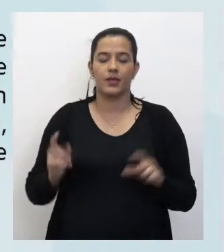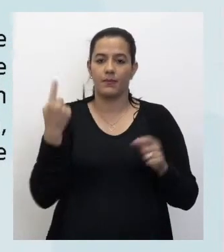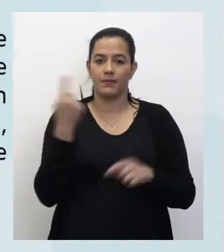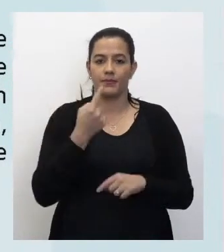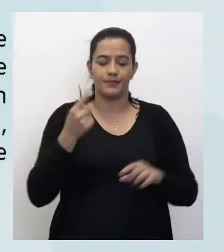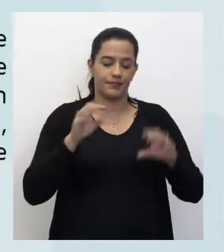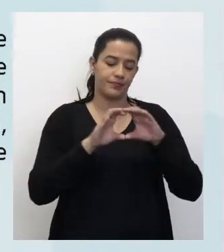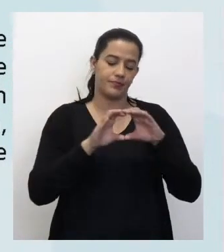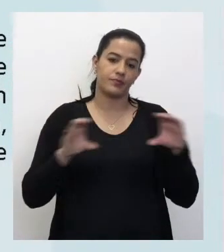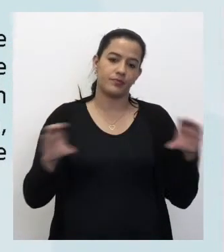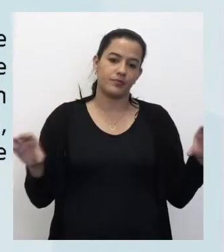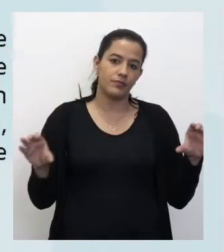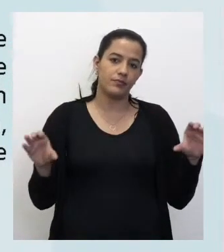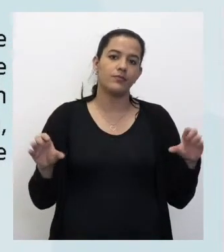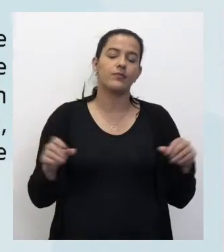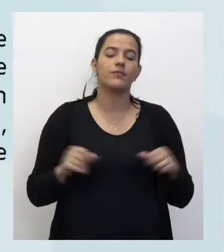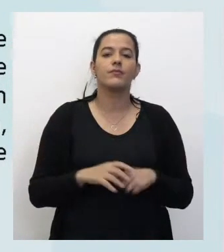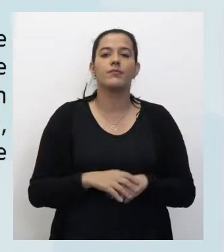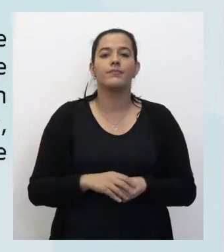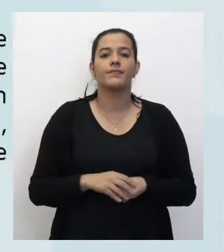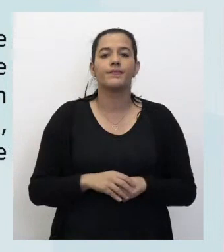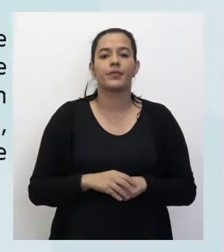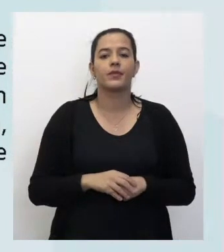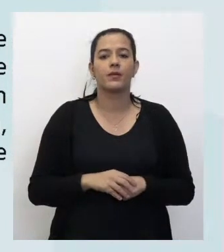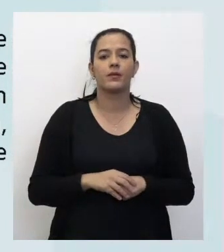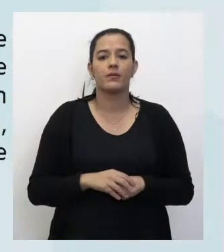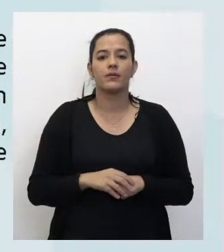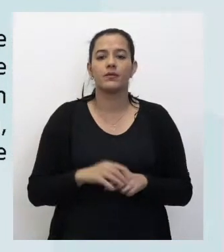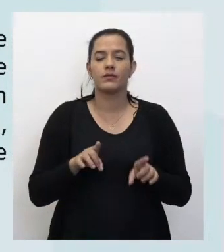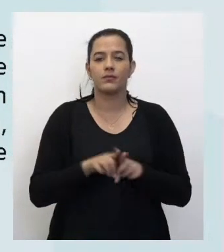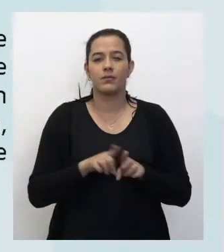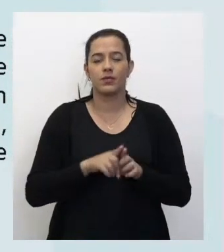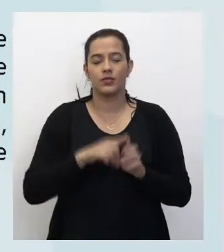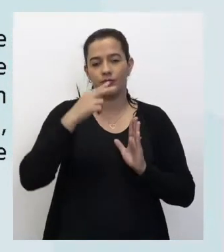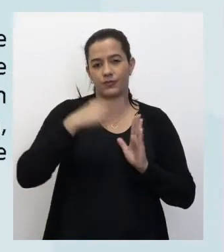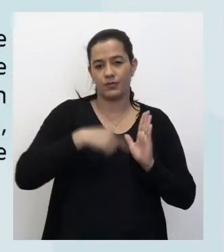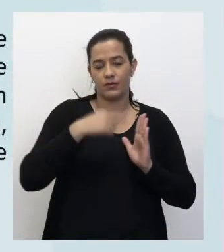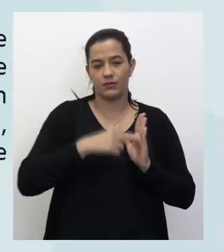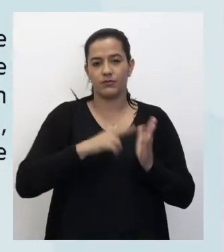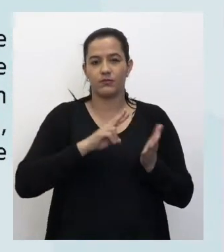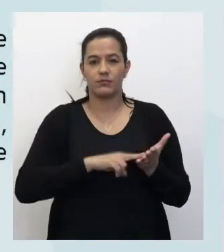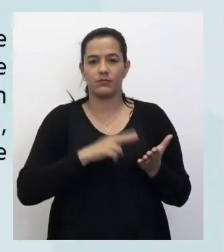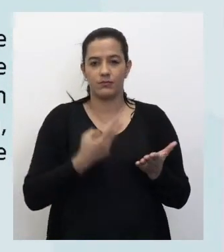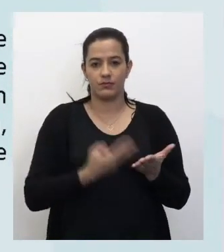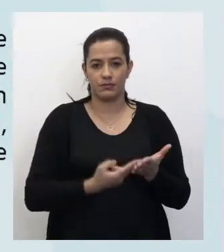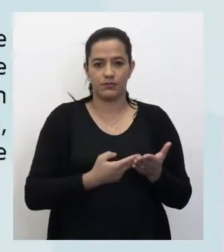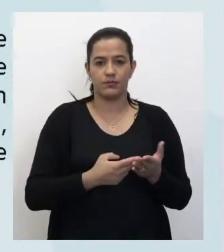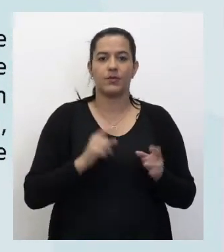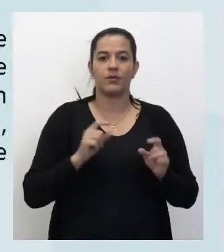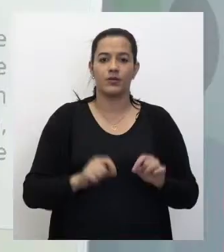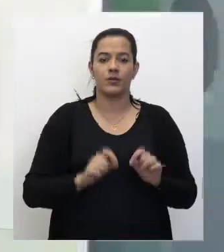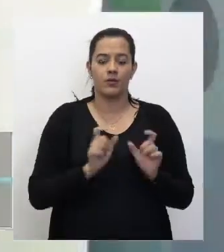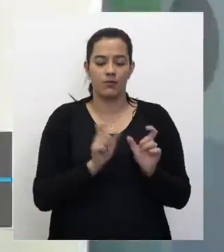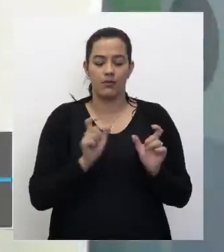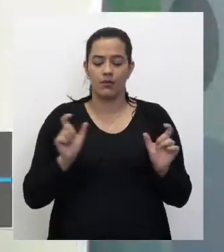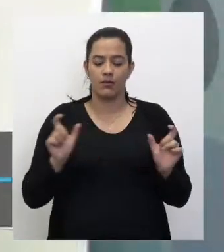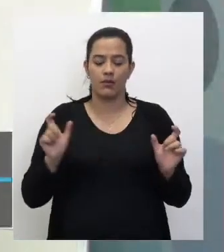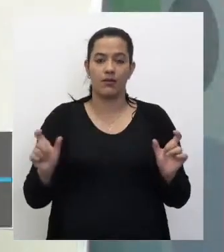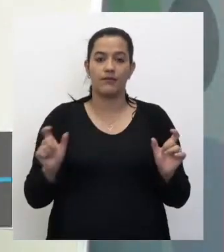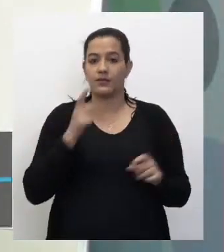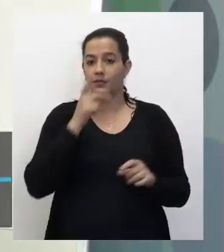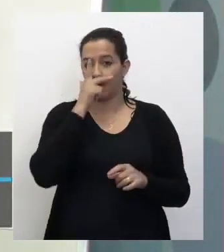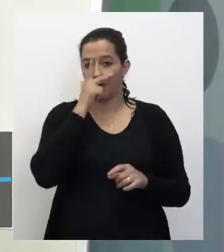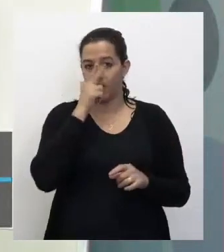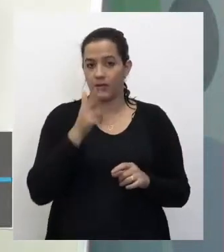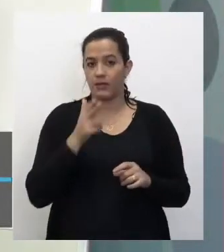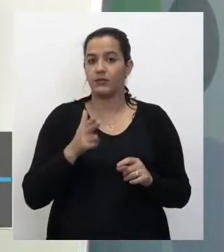And let's work with cognates. A gente vai trabalhar com os cognatos, né? Lembrando que cognatos são aquelas palavras que são semelhantes